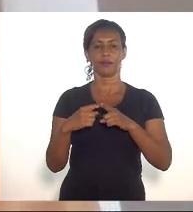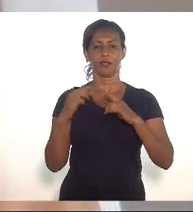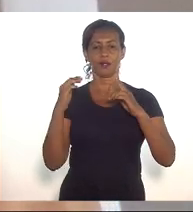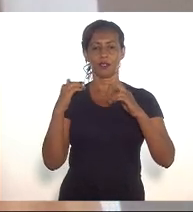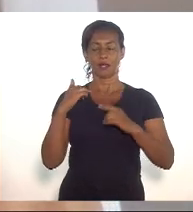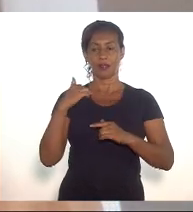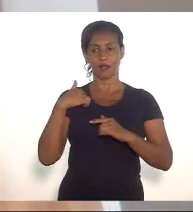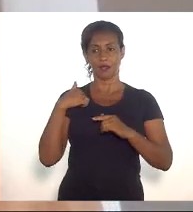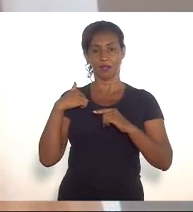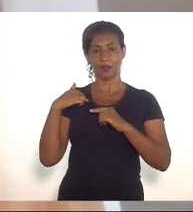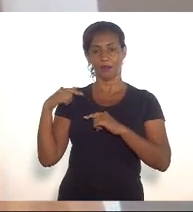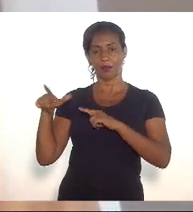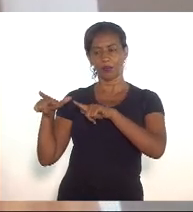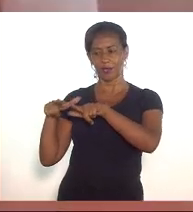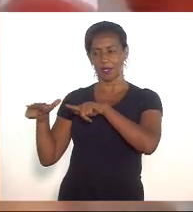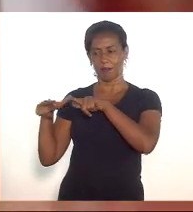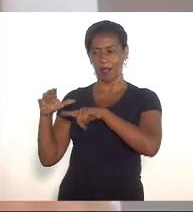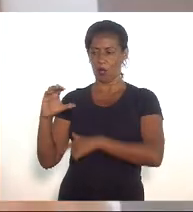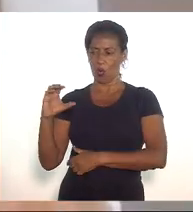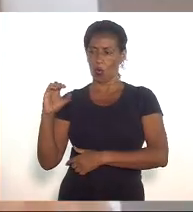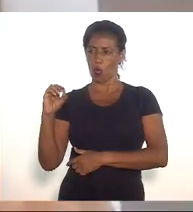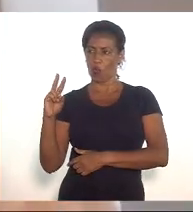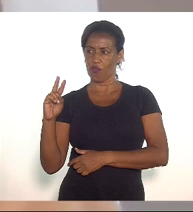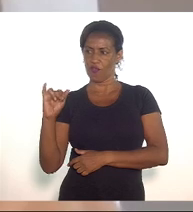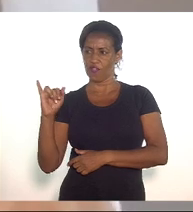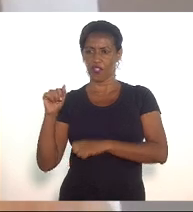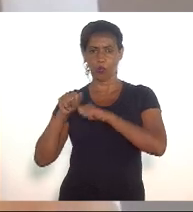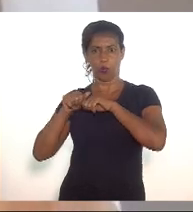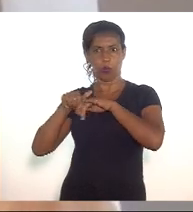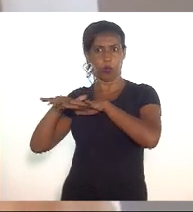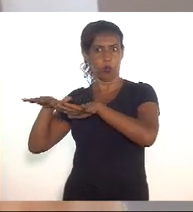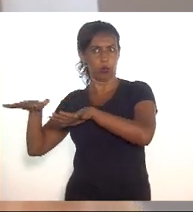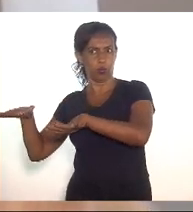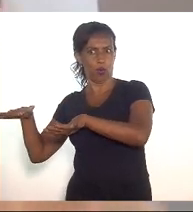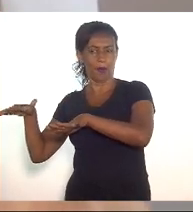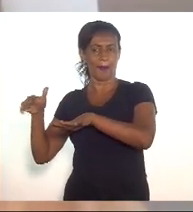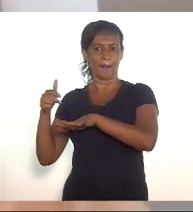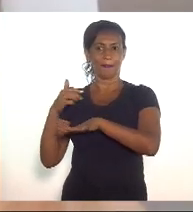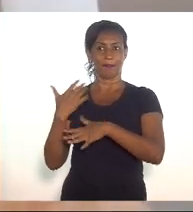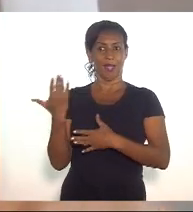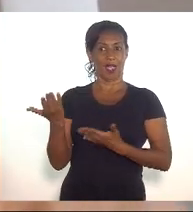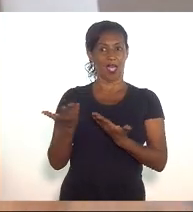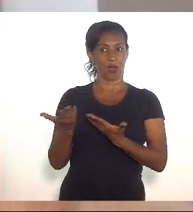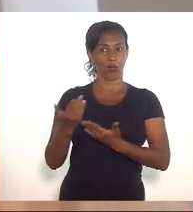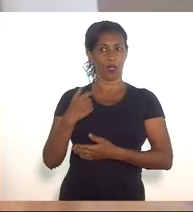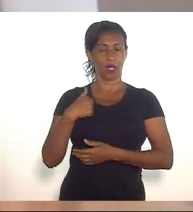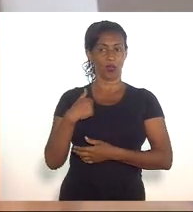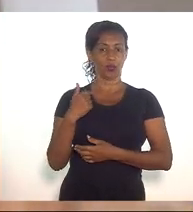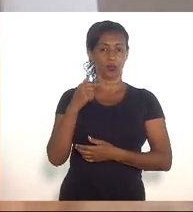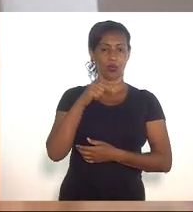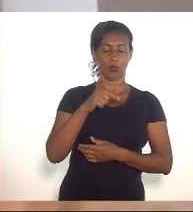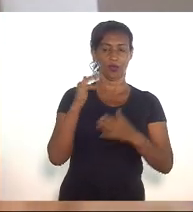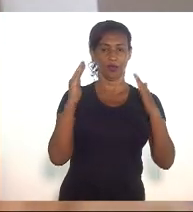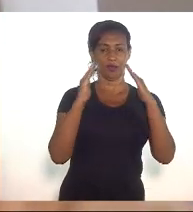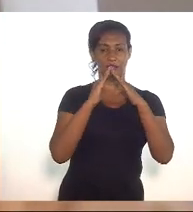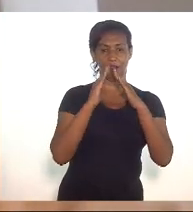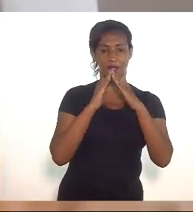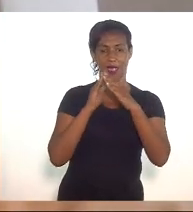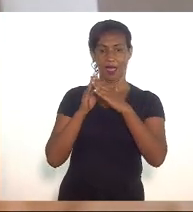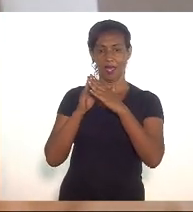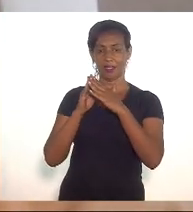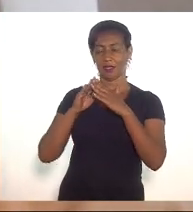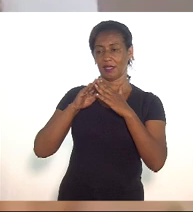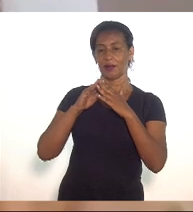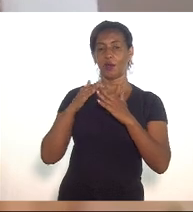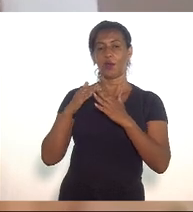agora no meu gabinete de Covid, eu estou bem, mas agora eu estou com 3 baixados e fui obrigado a tirar o meu time do